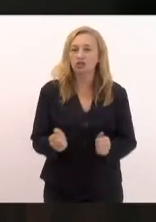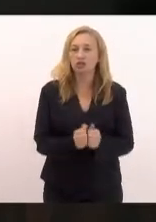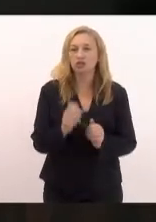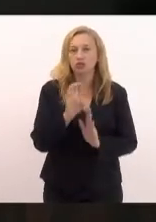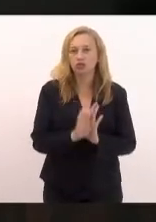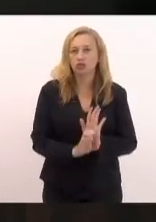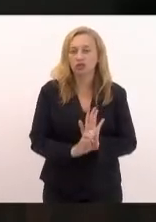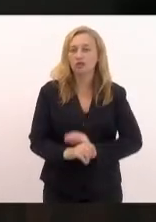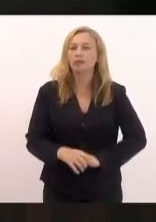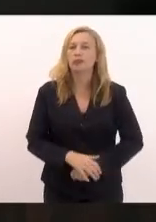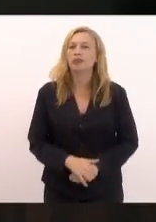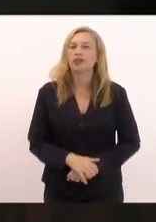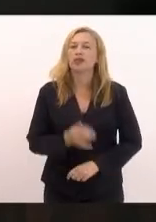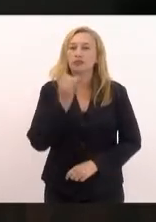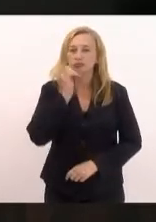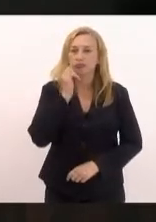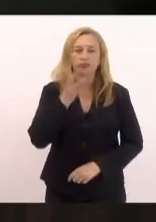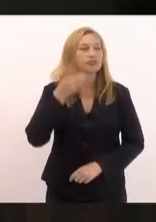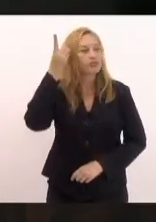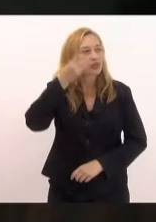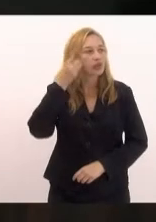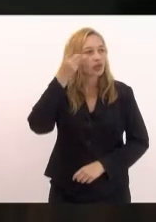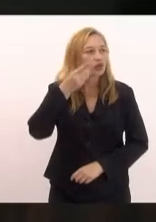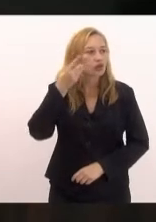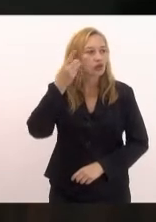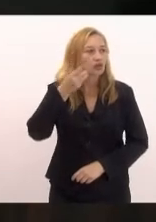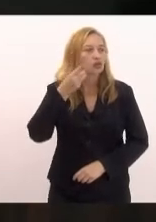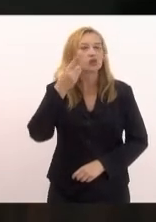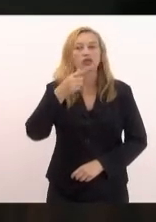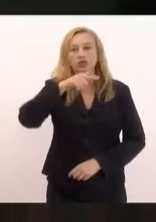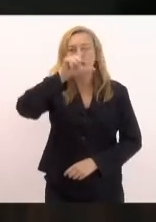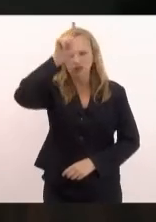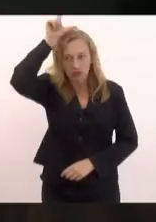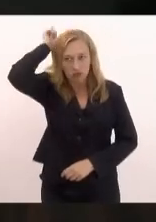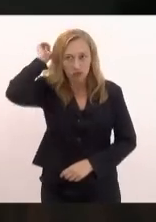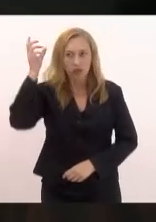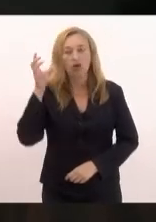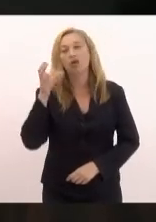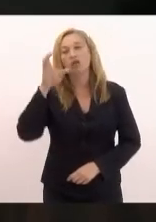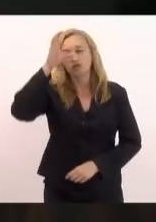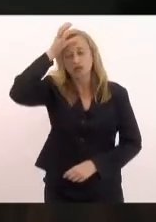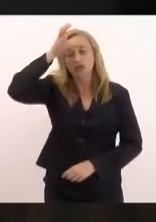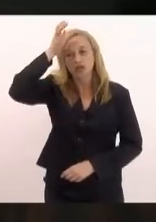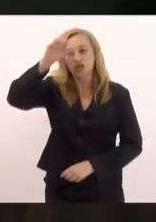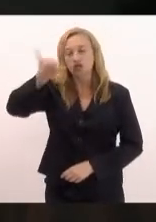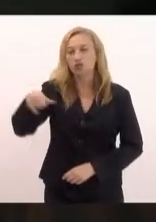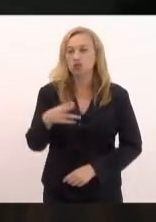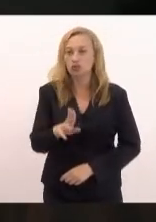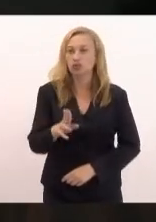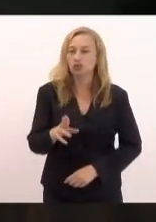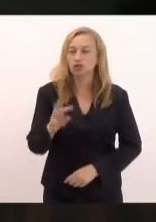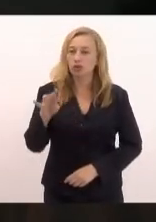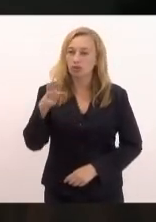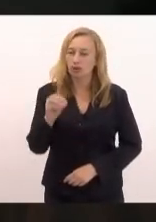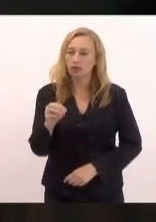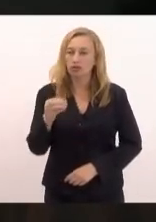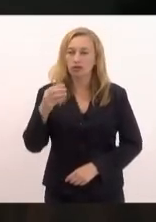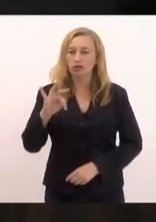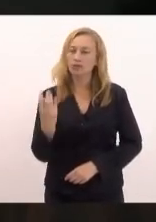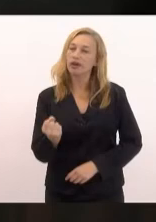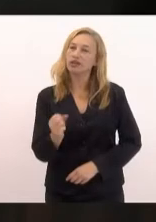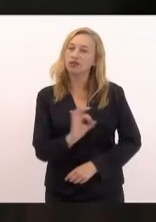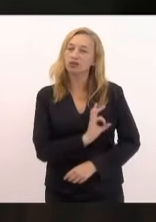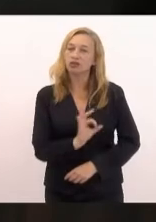emenda. Relatores, deputado Luiz Paulo Tiaju, doutor Deodalto e Marta Rocha. Pendendo de pareceres das